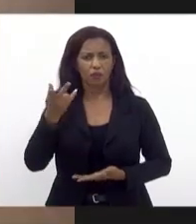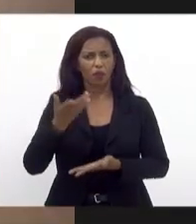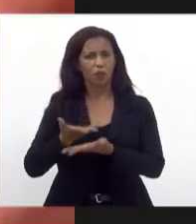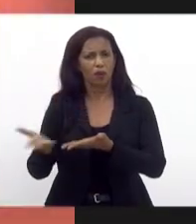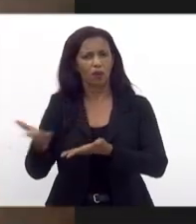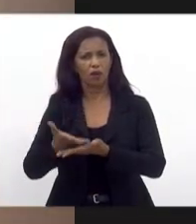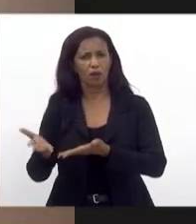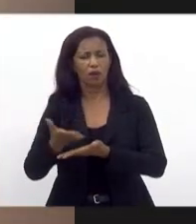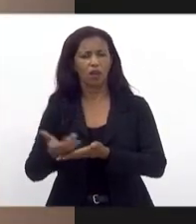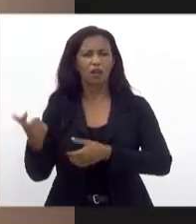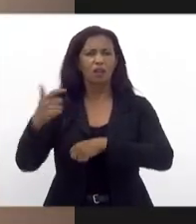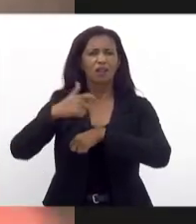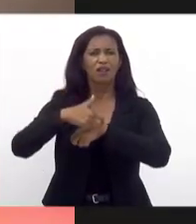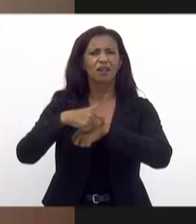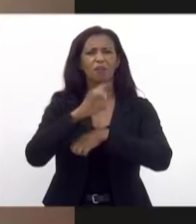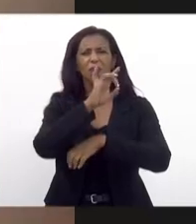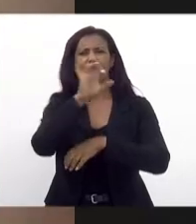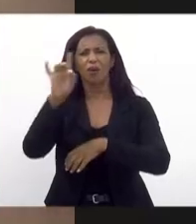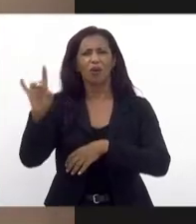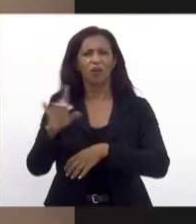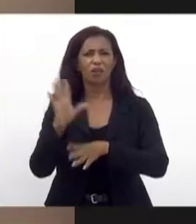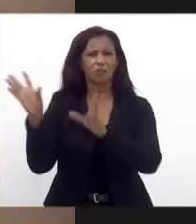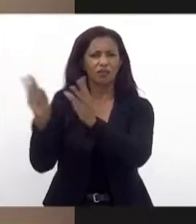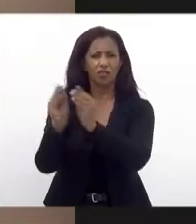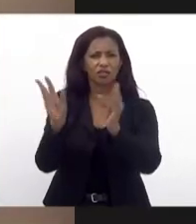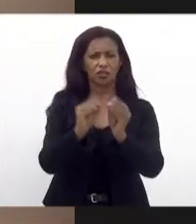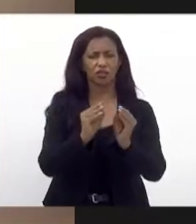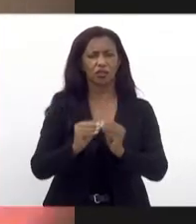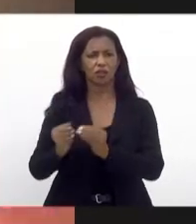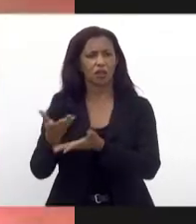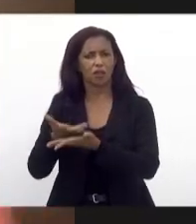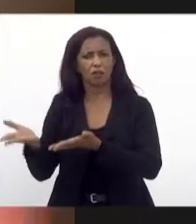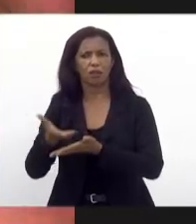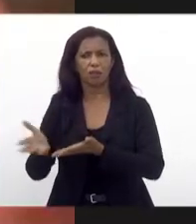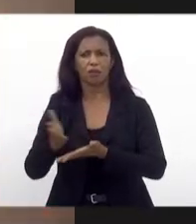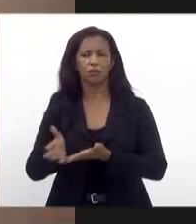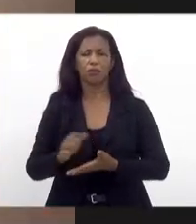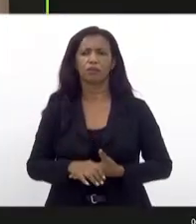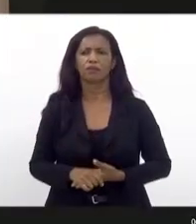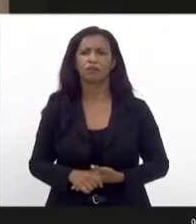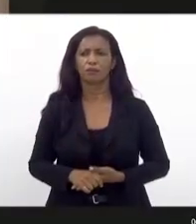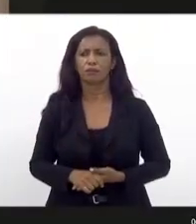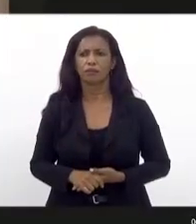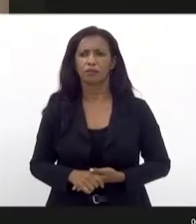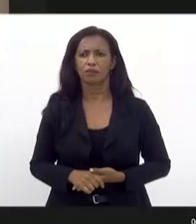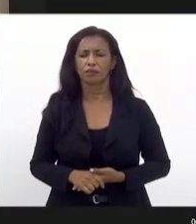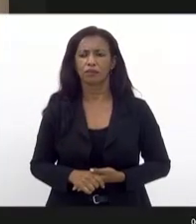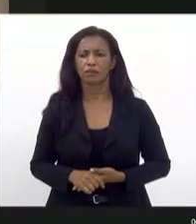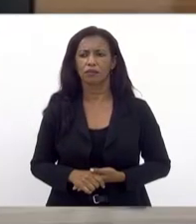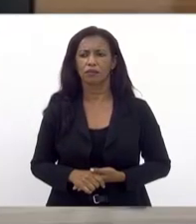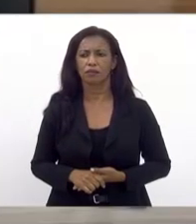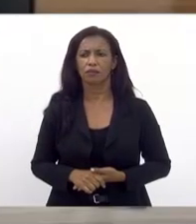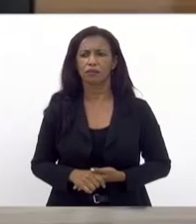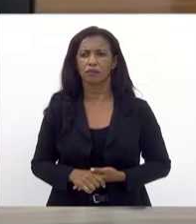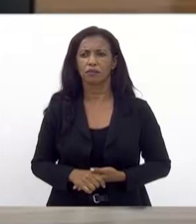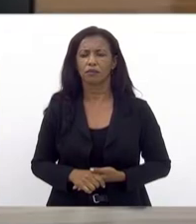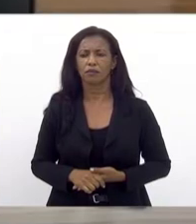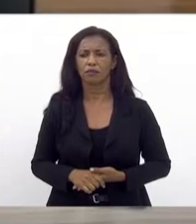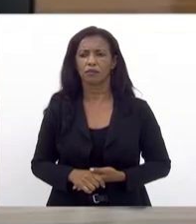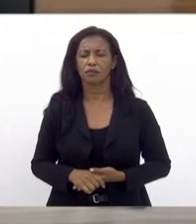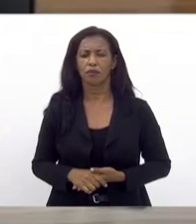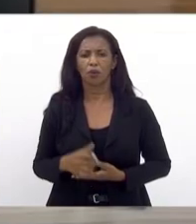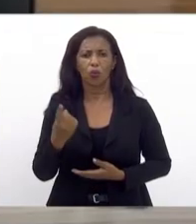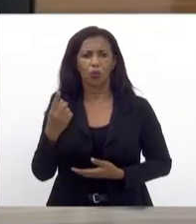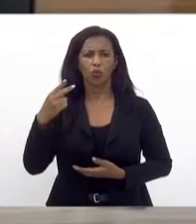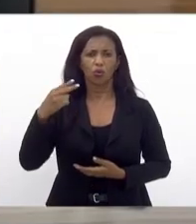encaminhamento, é que na mesma ordem, cada um desse suas considerações finais e encaminhamento. Ok, não, é isso, a ideia é essa, usar